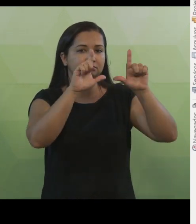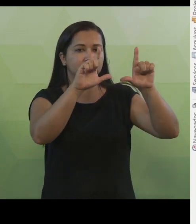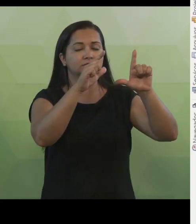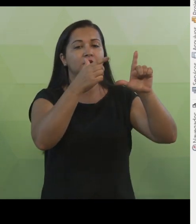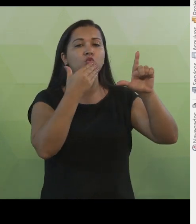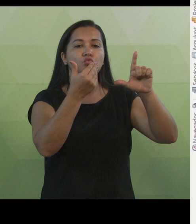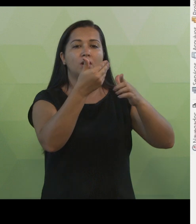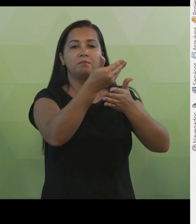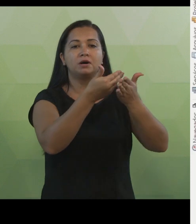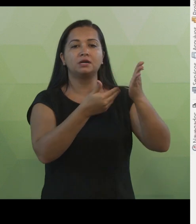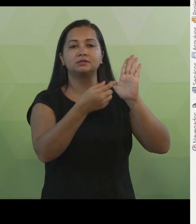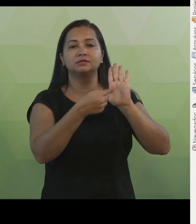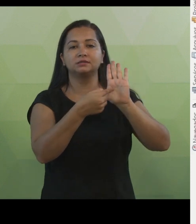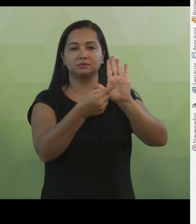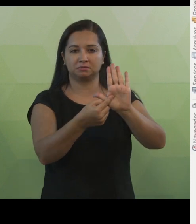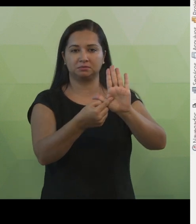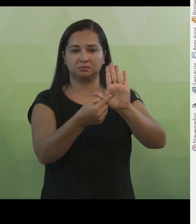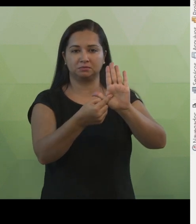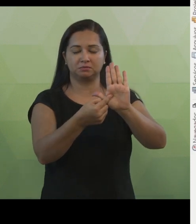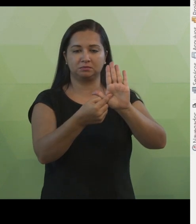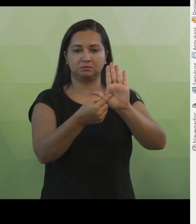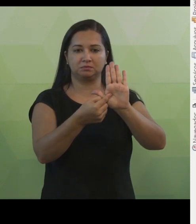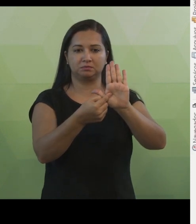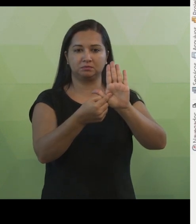essa biblioteca